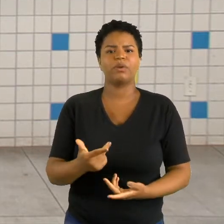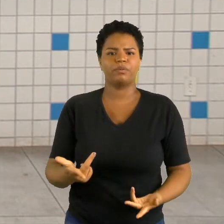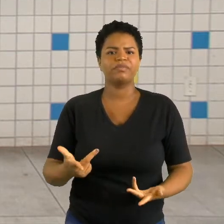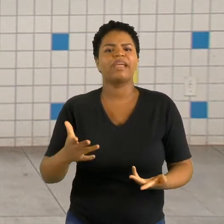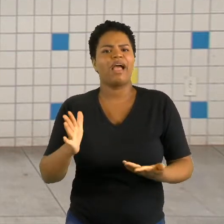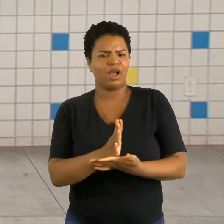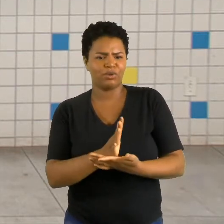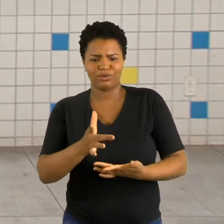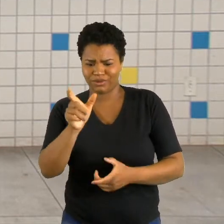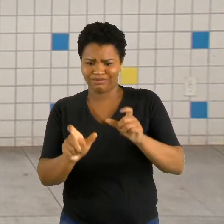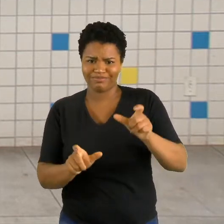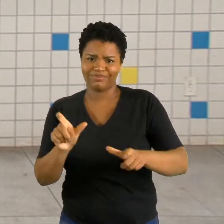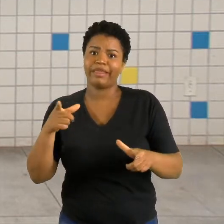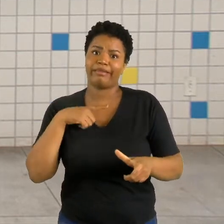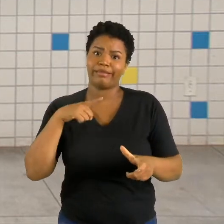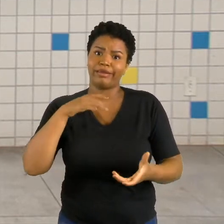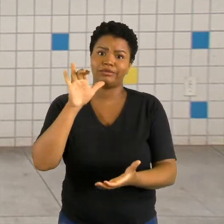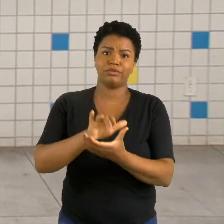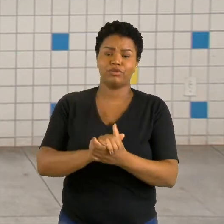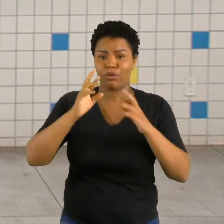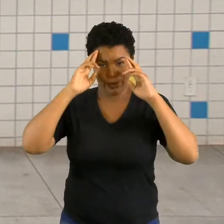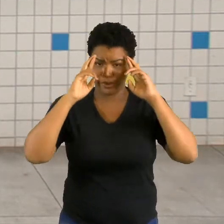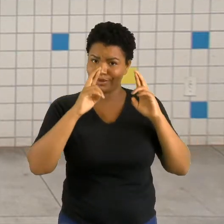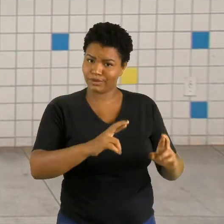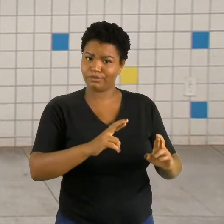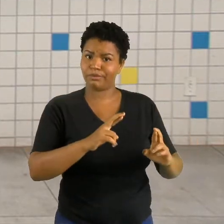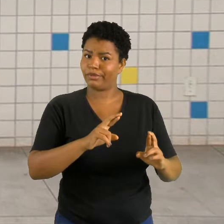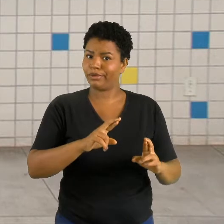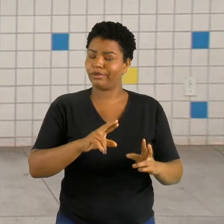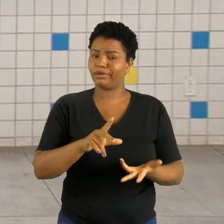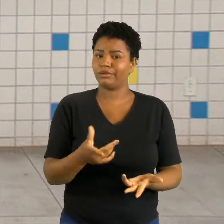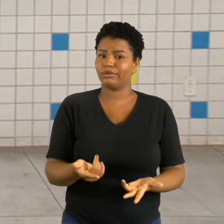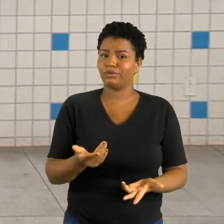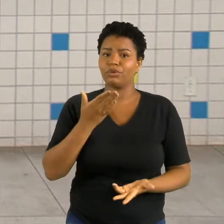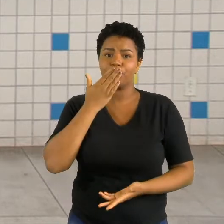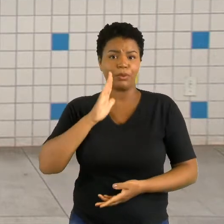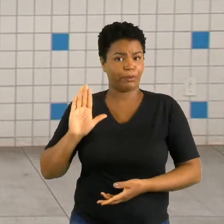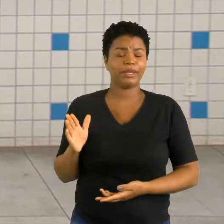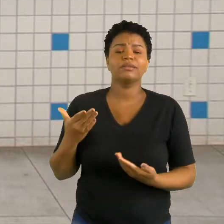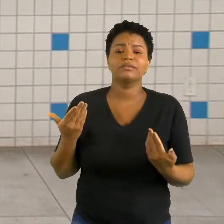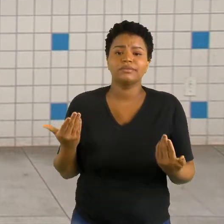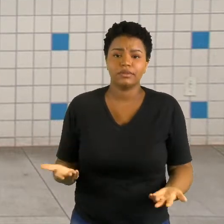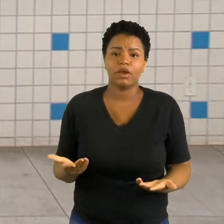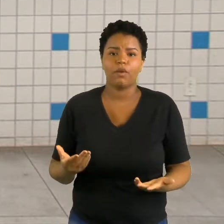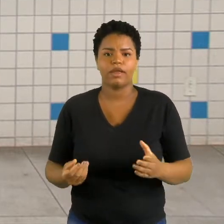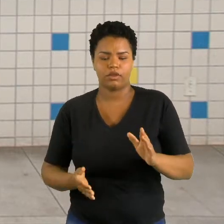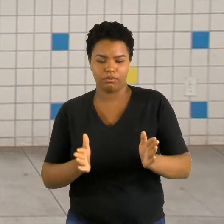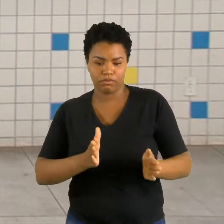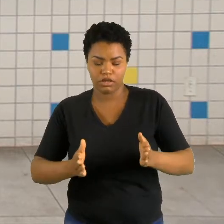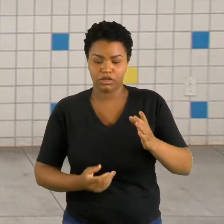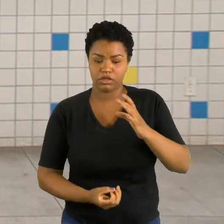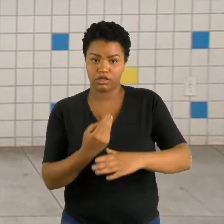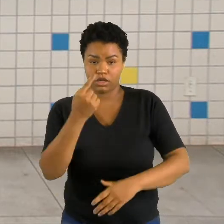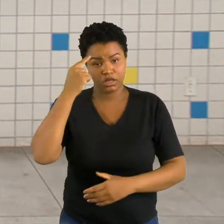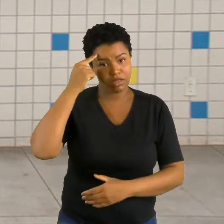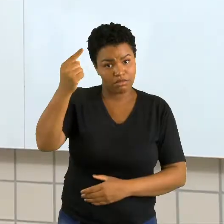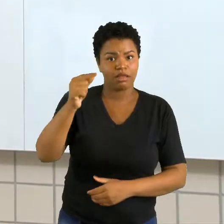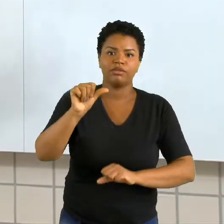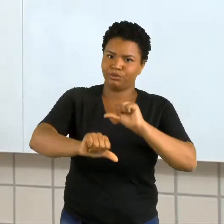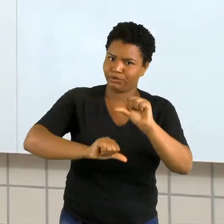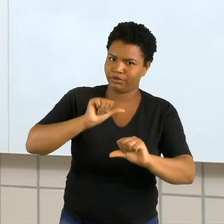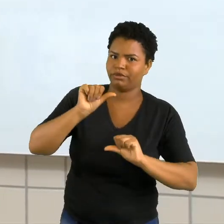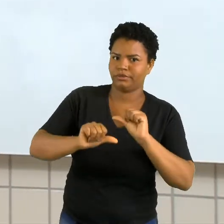série de corrupção dentro da igreja católica daquele período vai fazer com que surjam ideias reformistas.